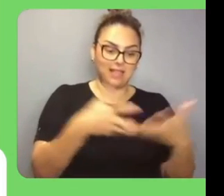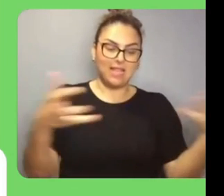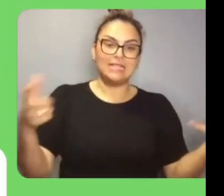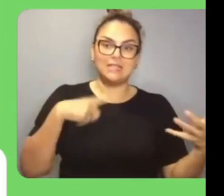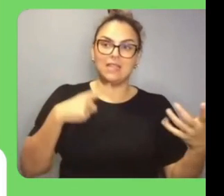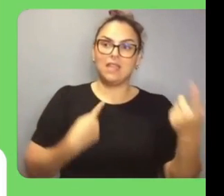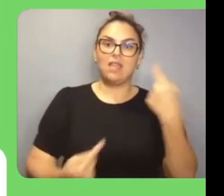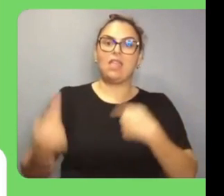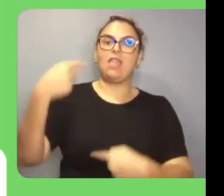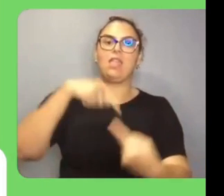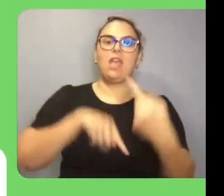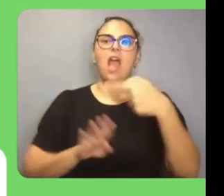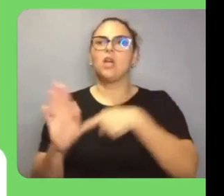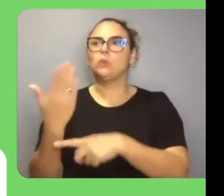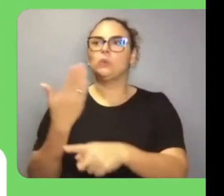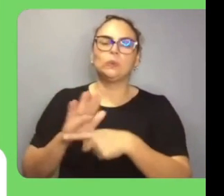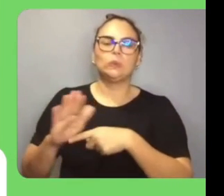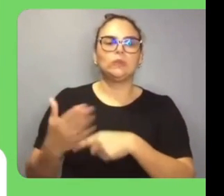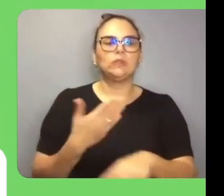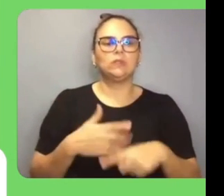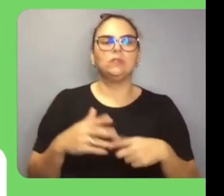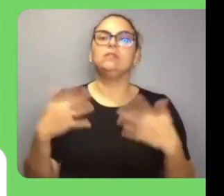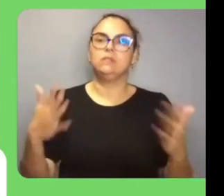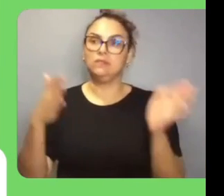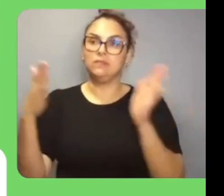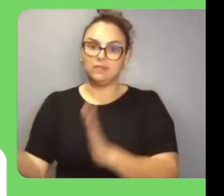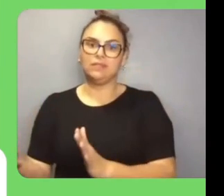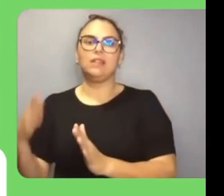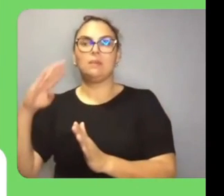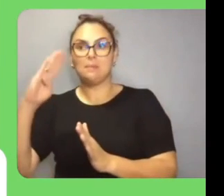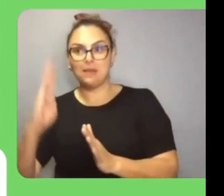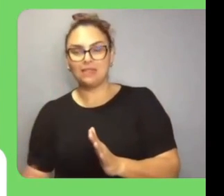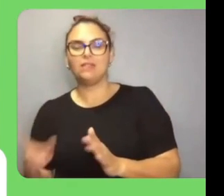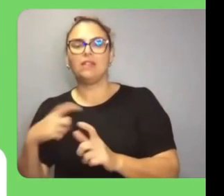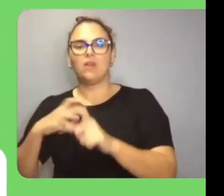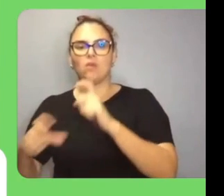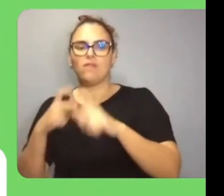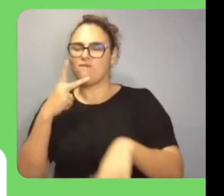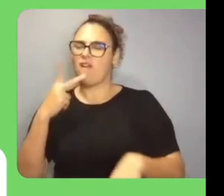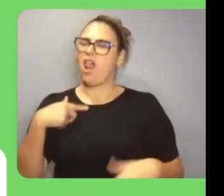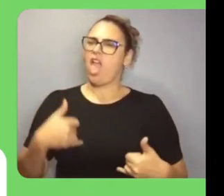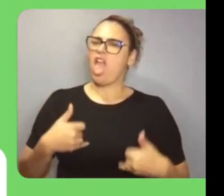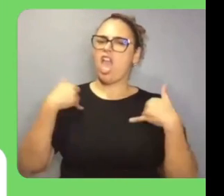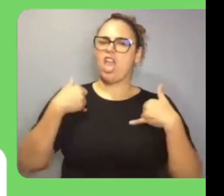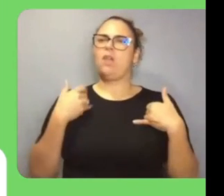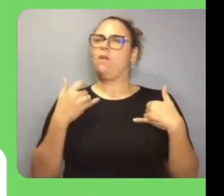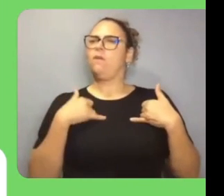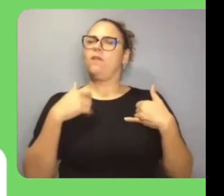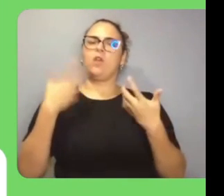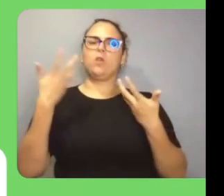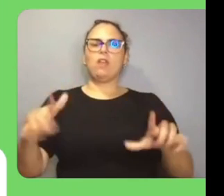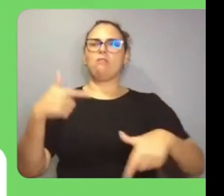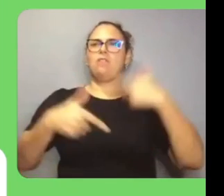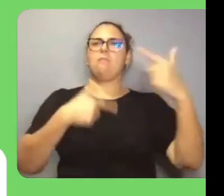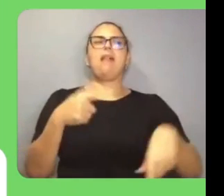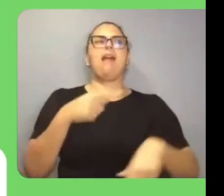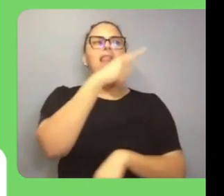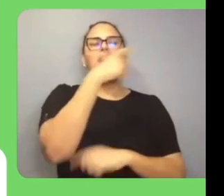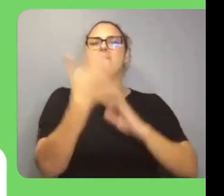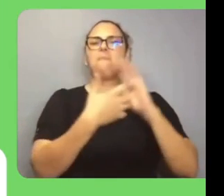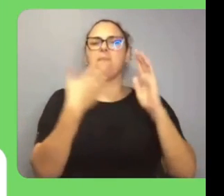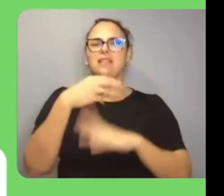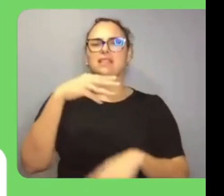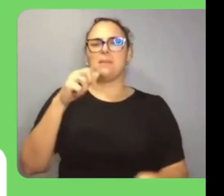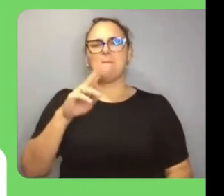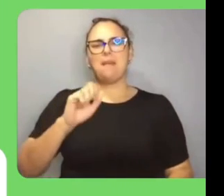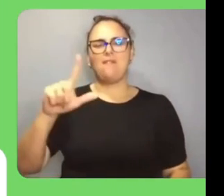questão. Exatamente, existe um prazer em fazer quadrinho nacional. Tem quadrinista que bate no peito e fala, eu não quero trabalhar na Marvel e na DC, e é isso. É isso que